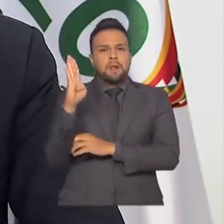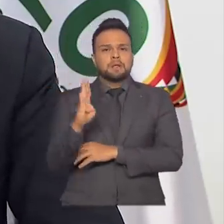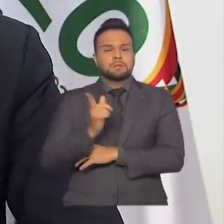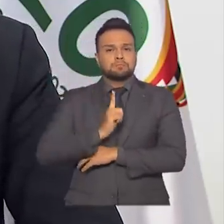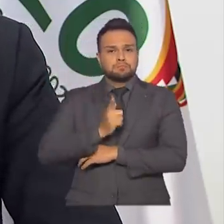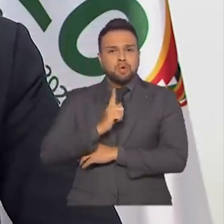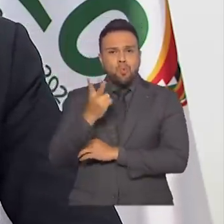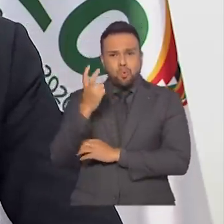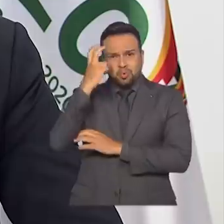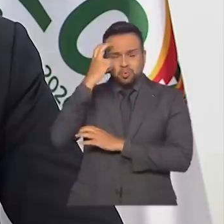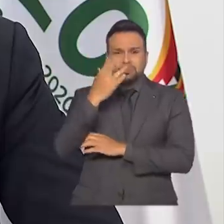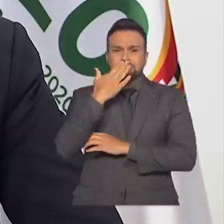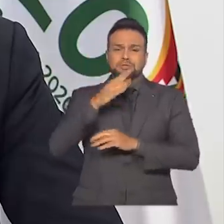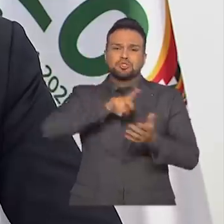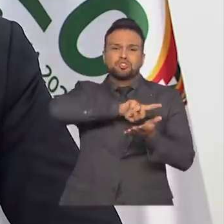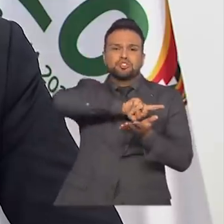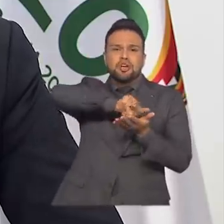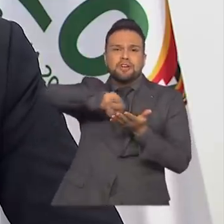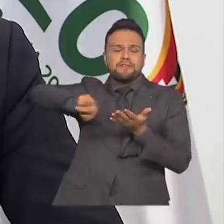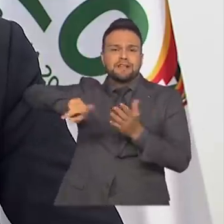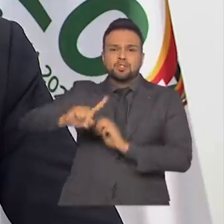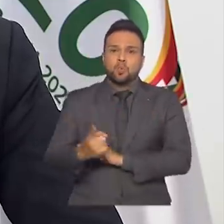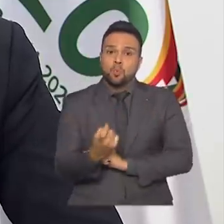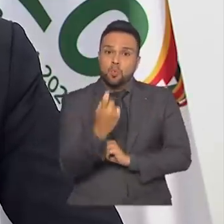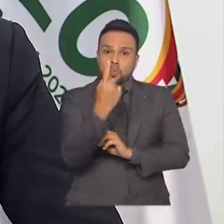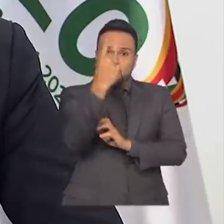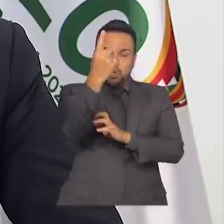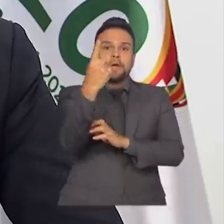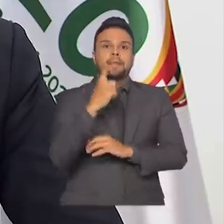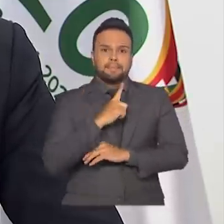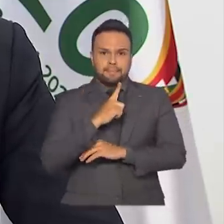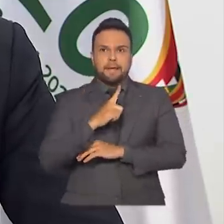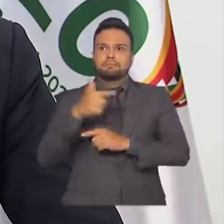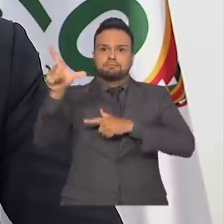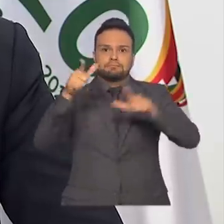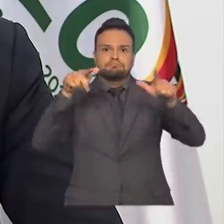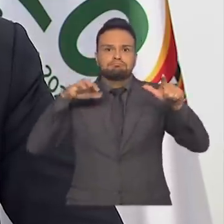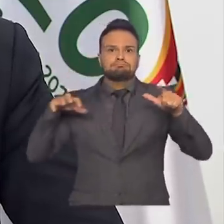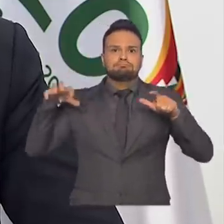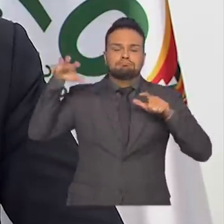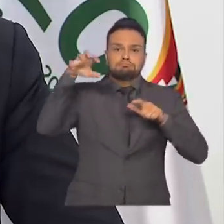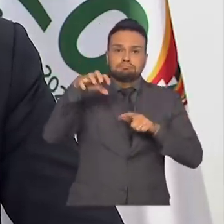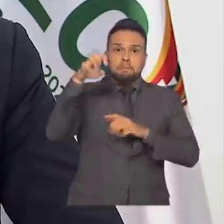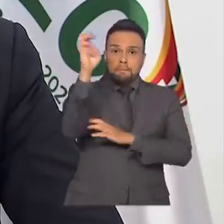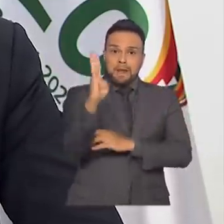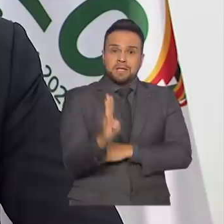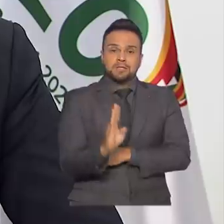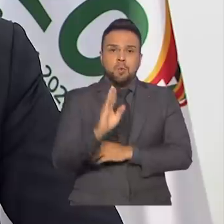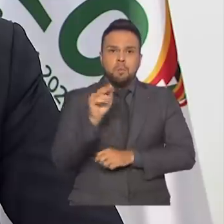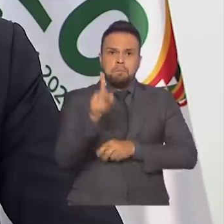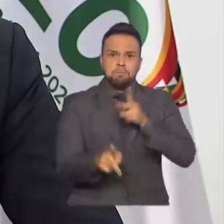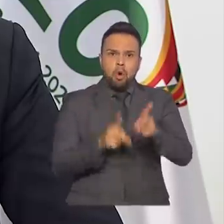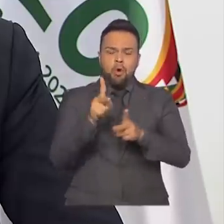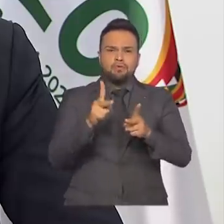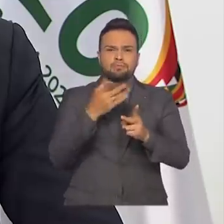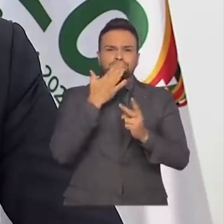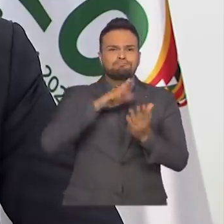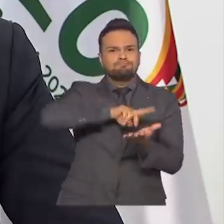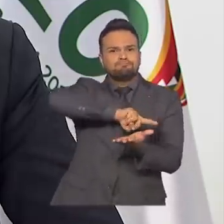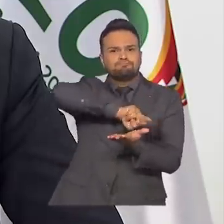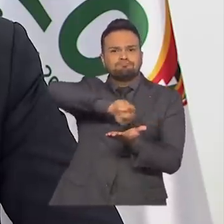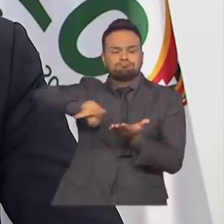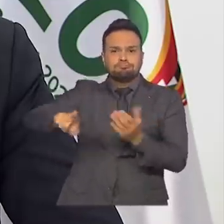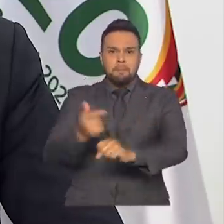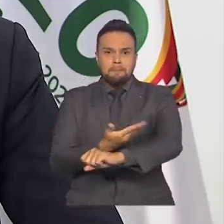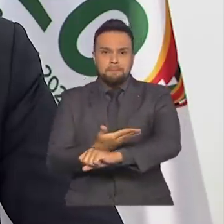diversa, única entre as nações. Somos um povo miscigenado. Brancos, negros e